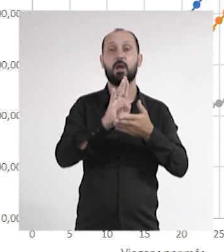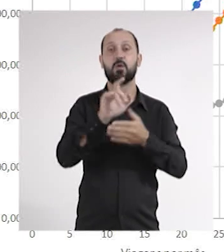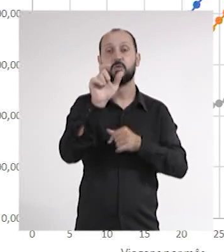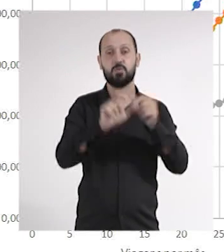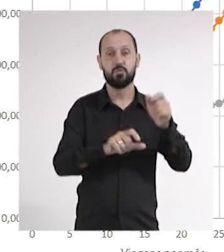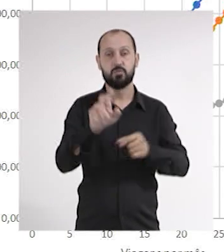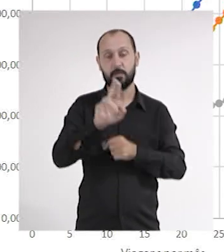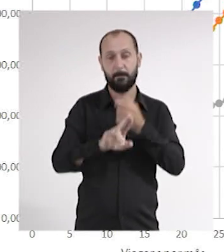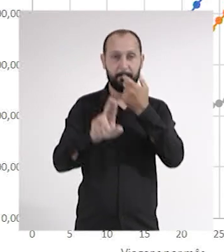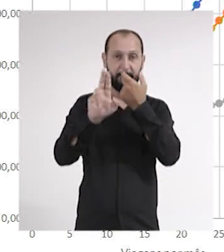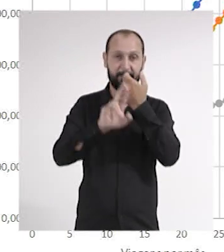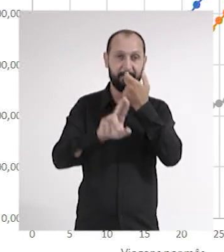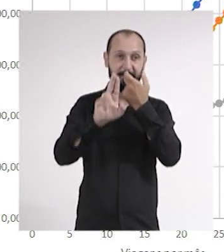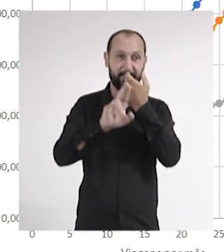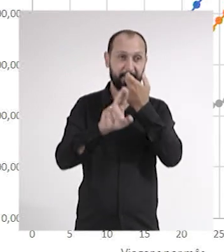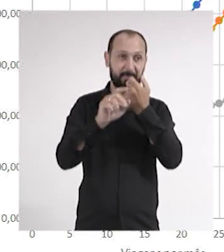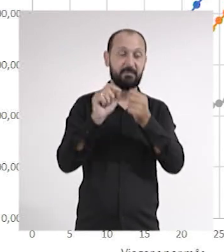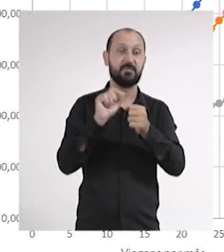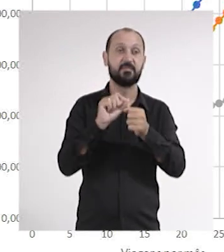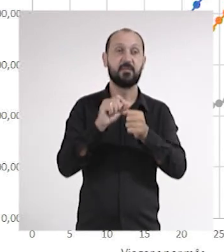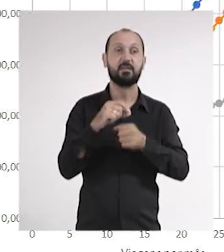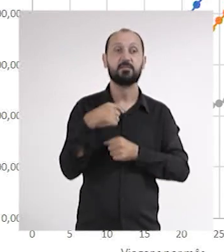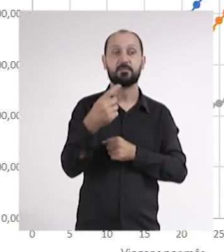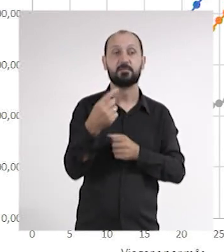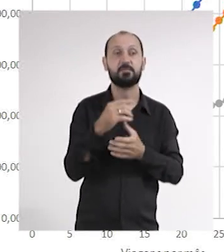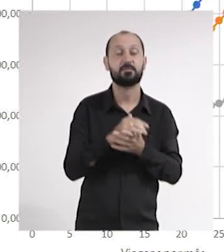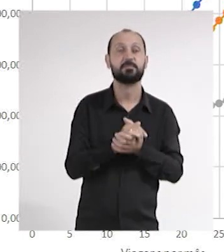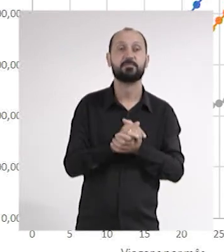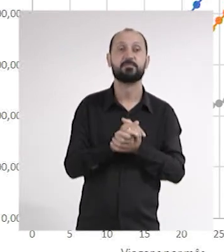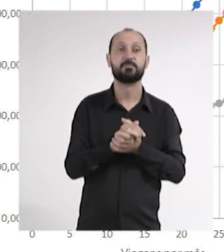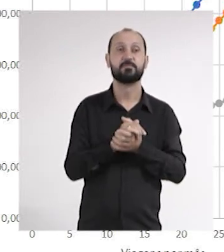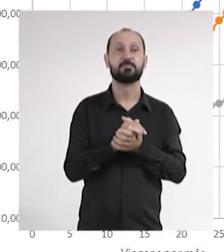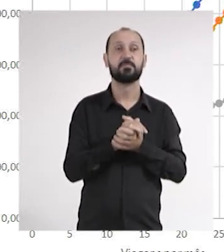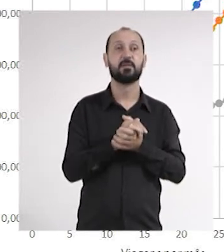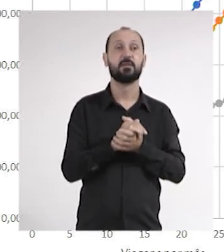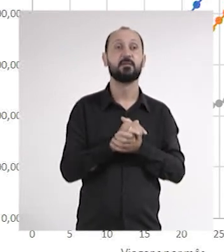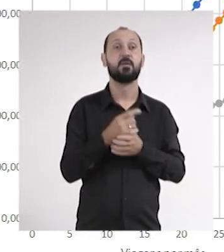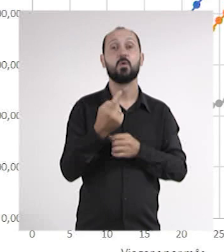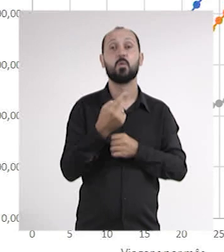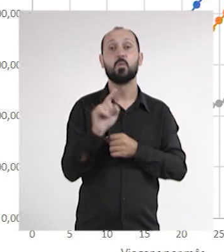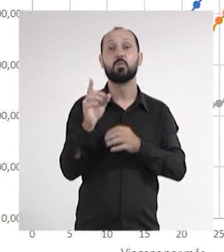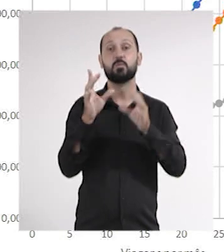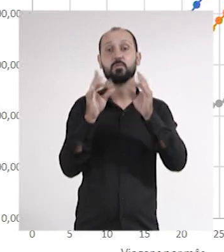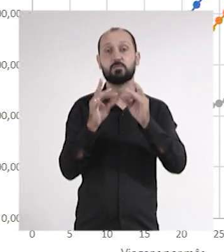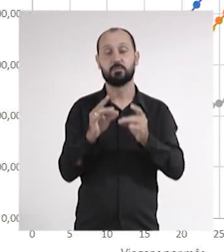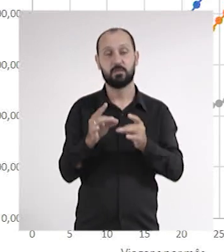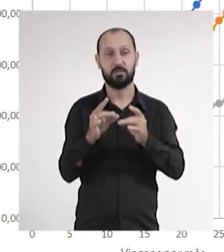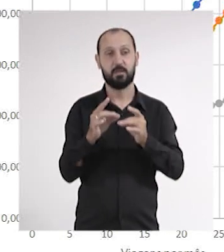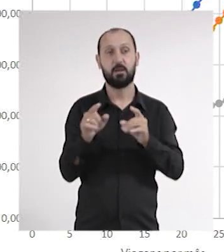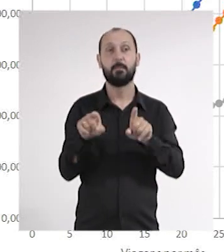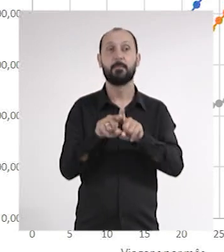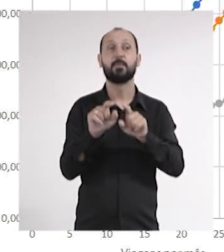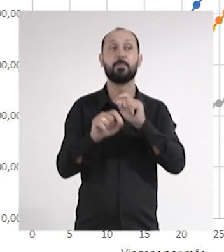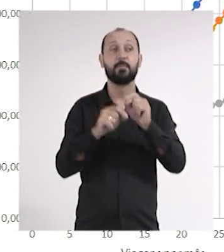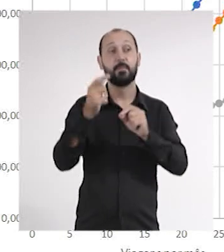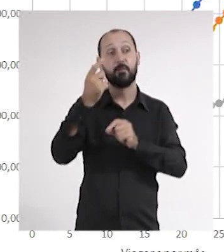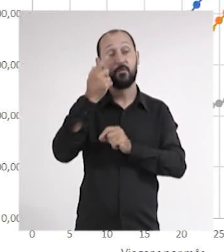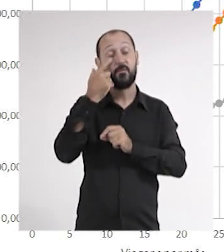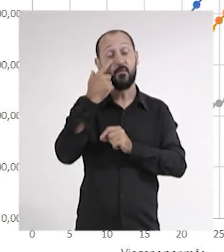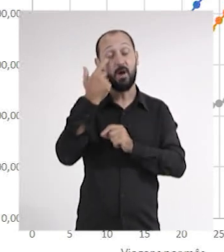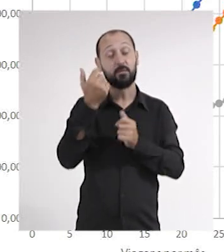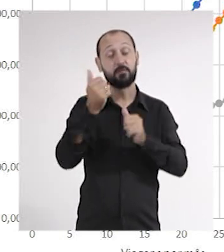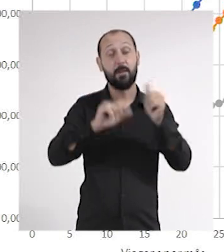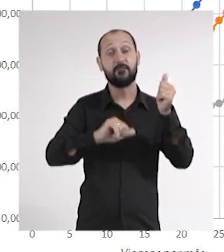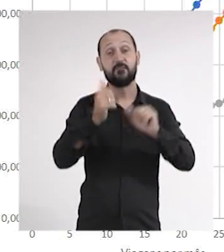que realizam viagens frequentes. É mais um fator implementado pela agência com vistas à